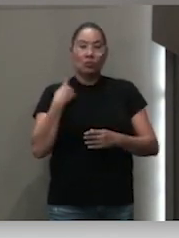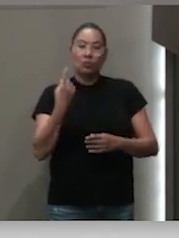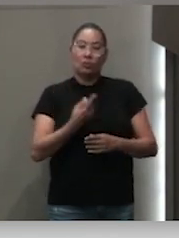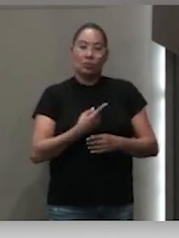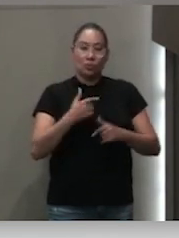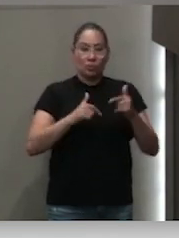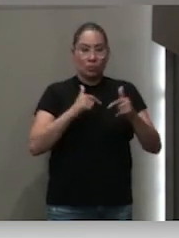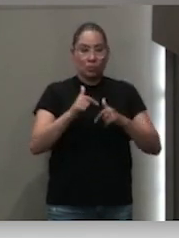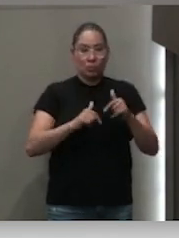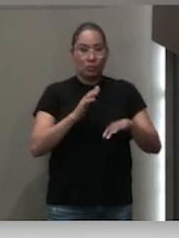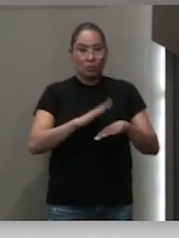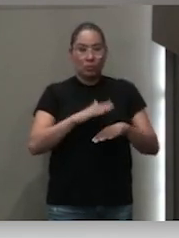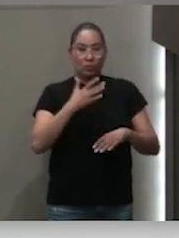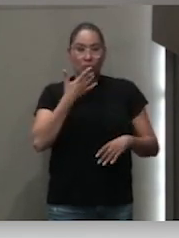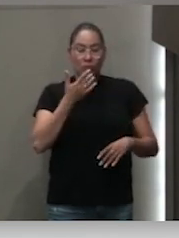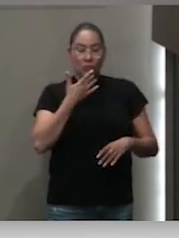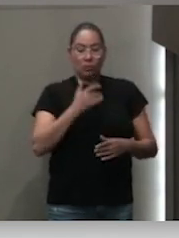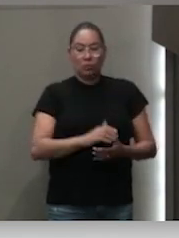ainda mais fácil